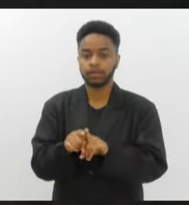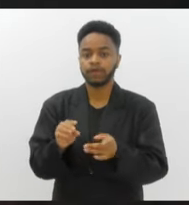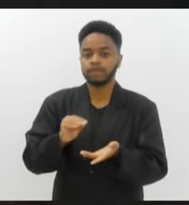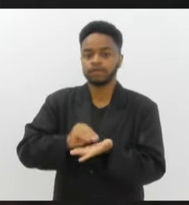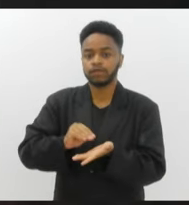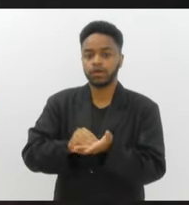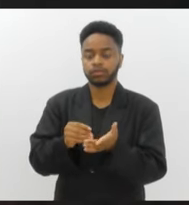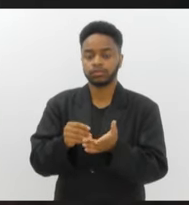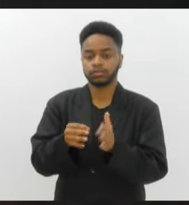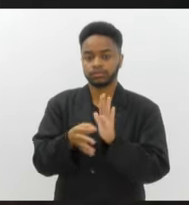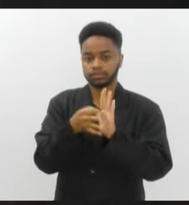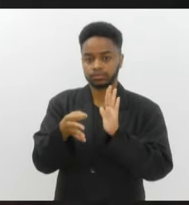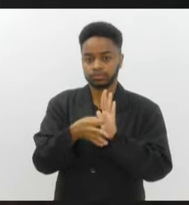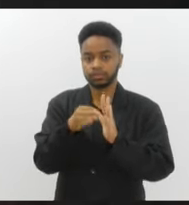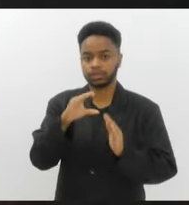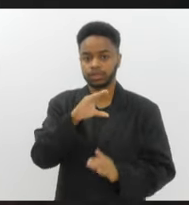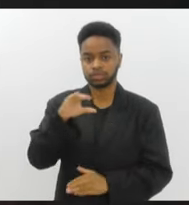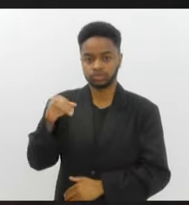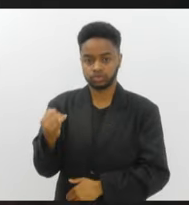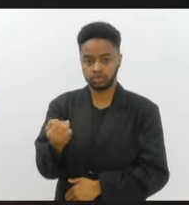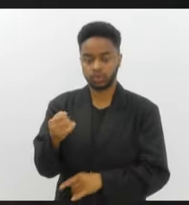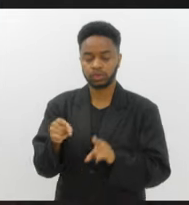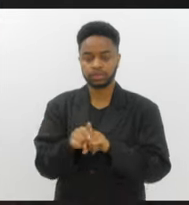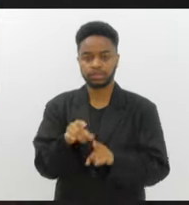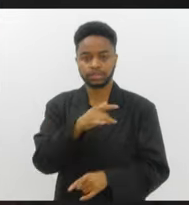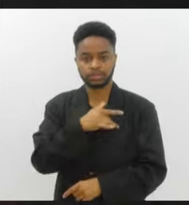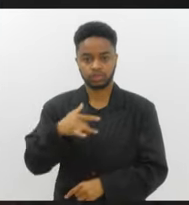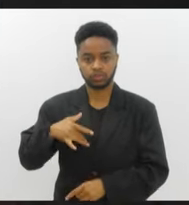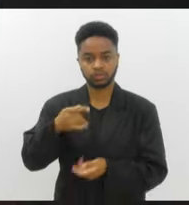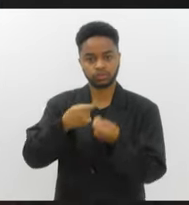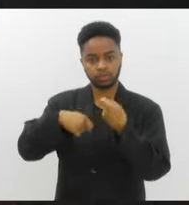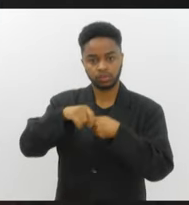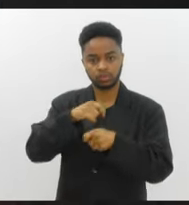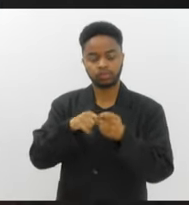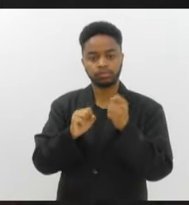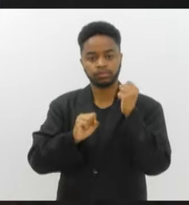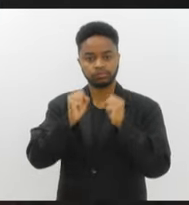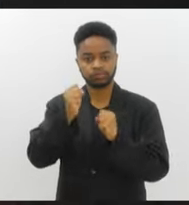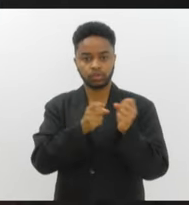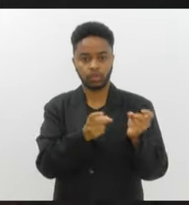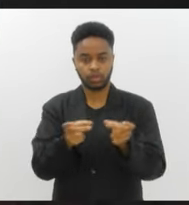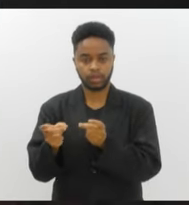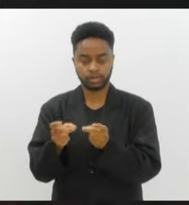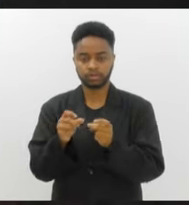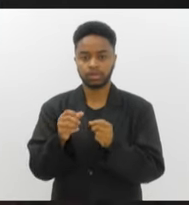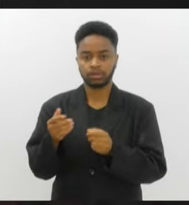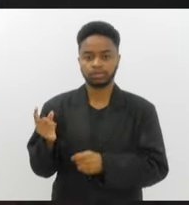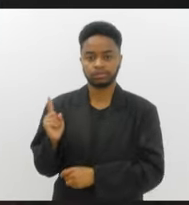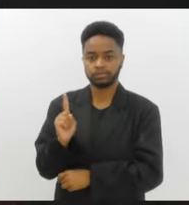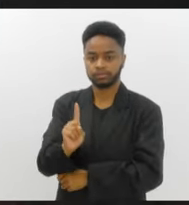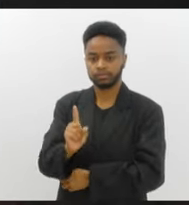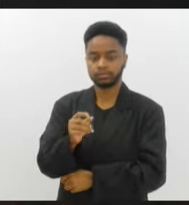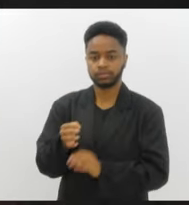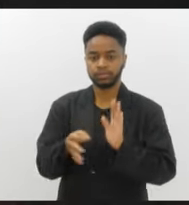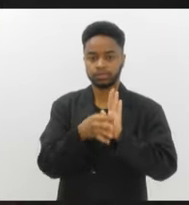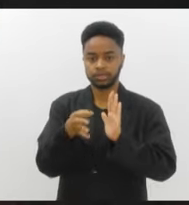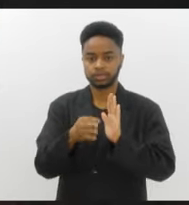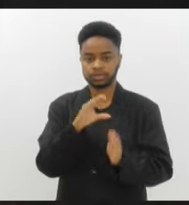das comissões Constituição e Justiça, Saúde, Economia, Indústria e Comércio. Para emitir parecer pela